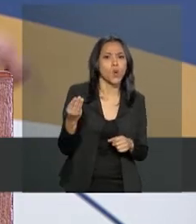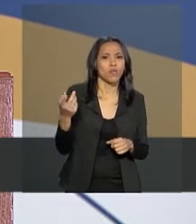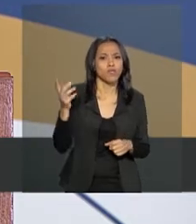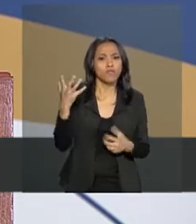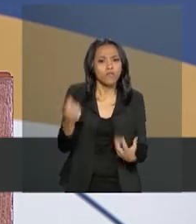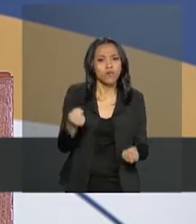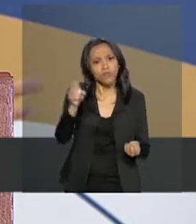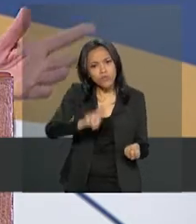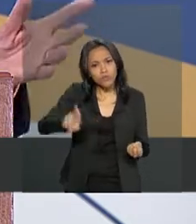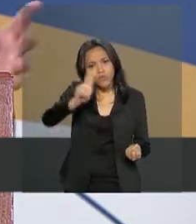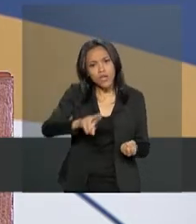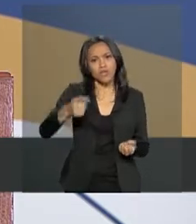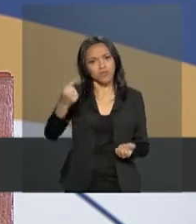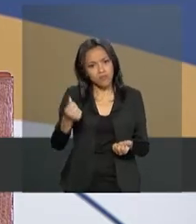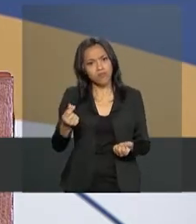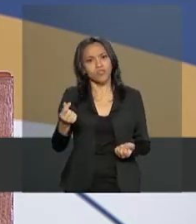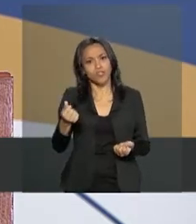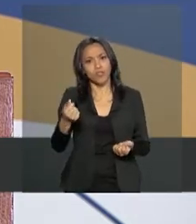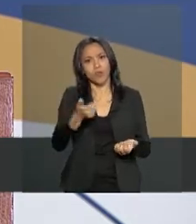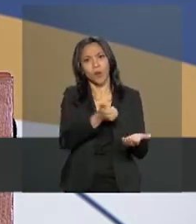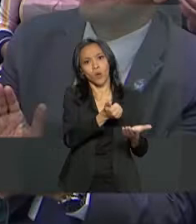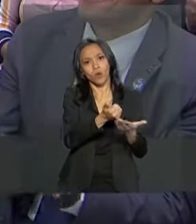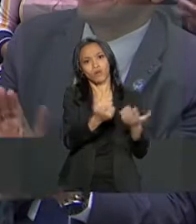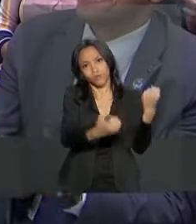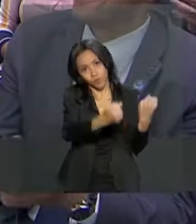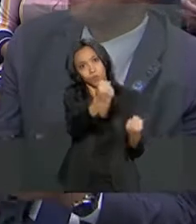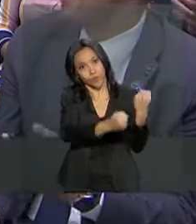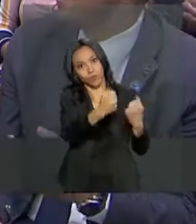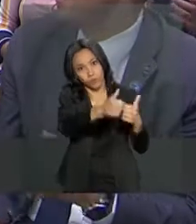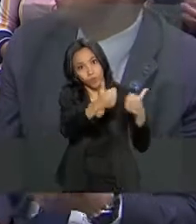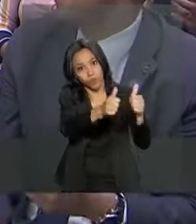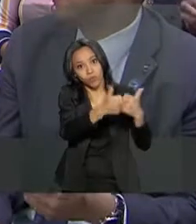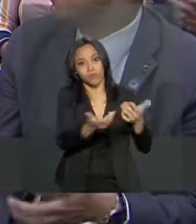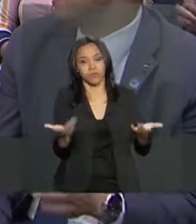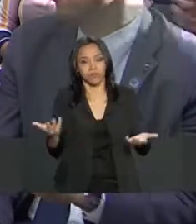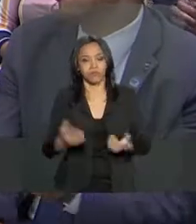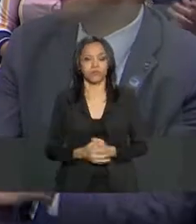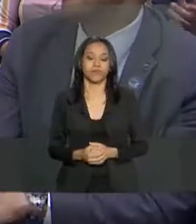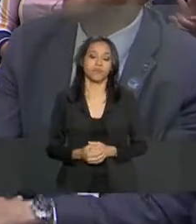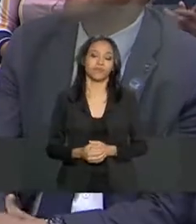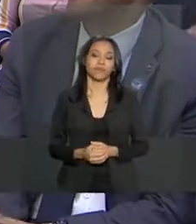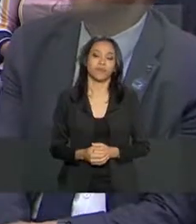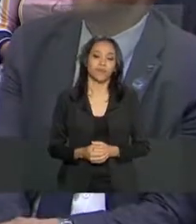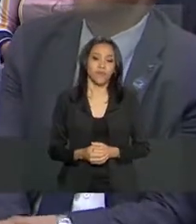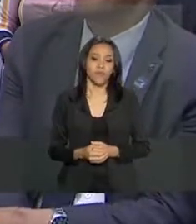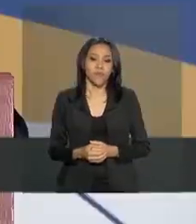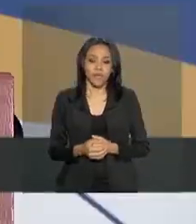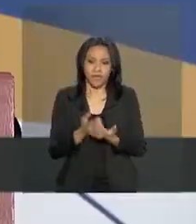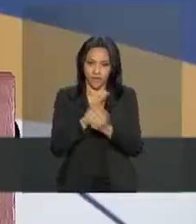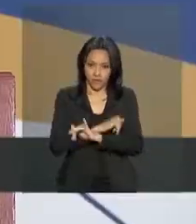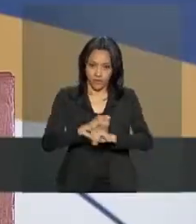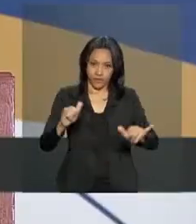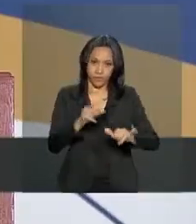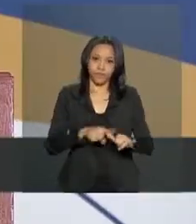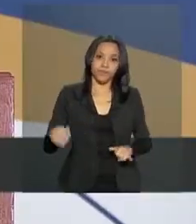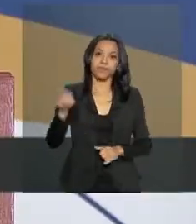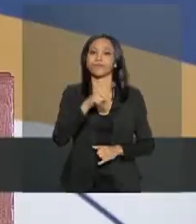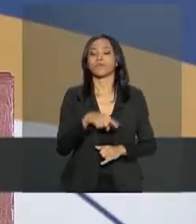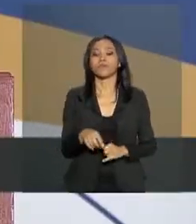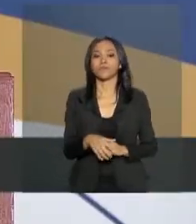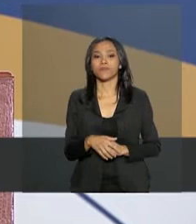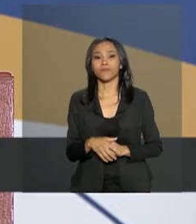quem sabe damos mais uns 500 ou 600 e olhem meus senhores o jornalismo os